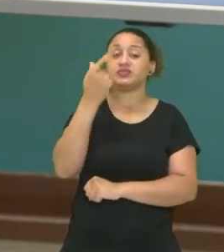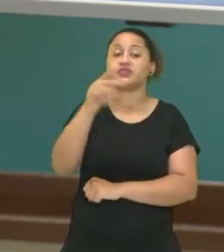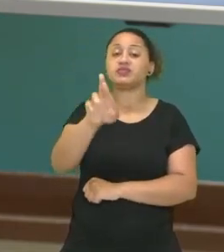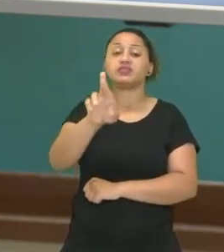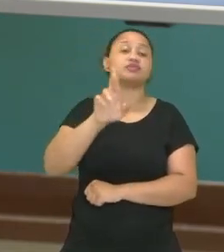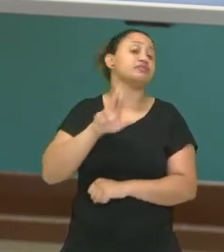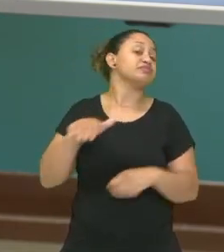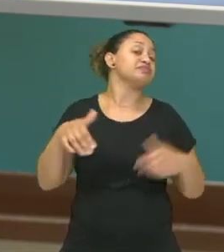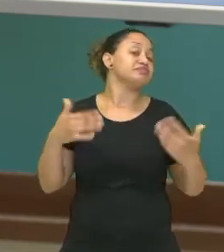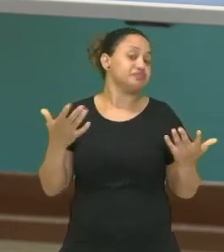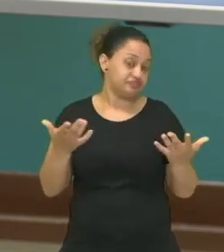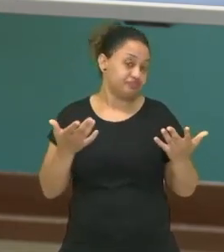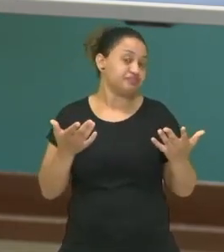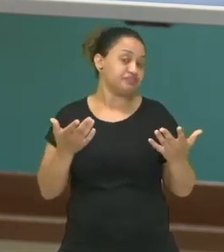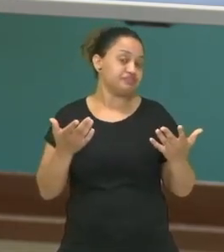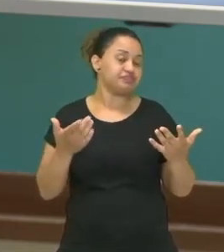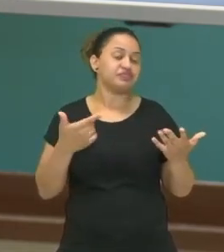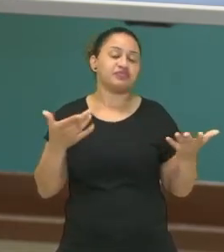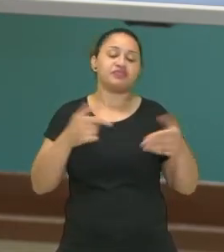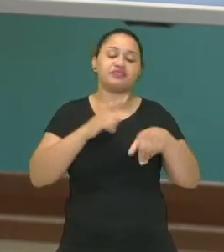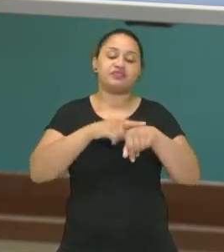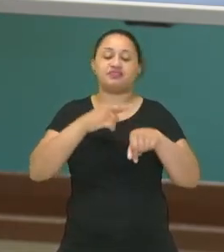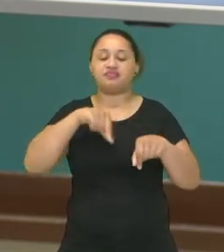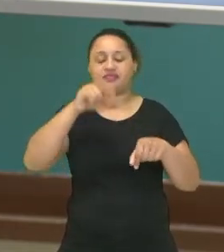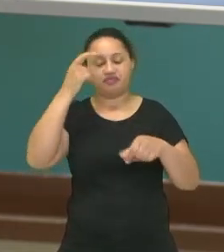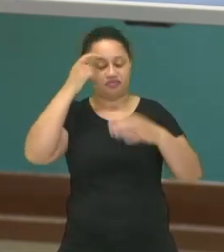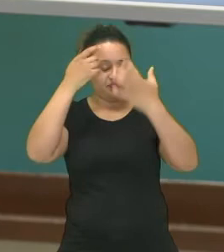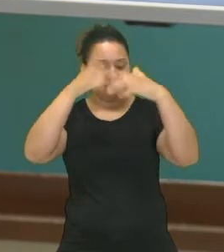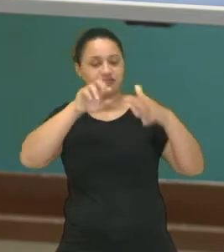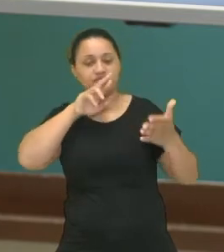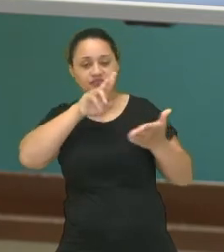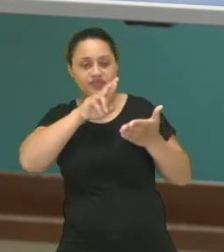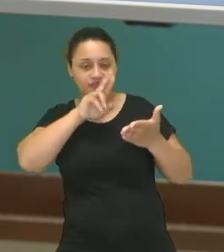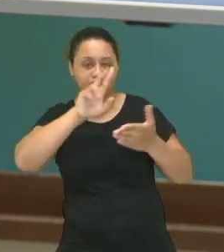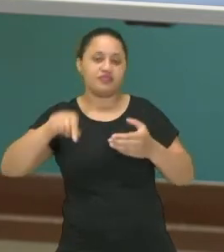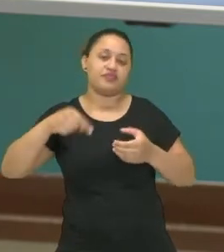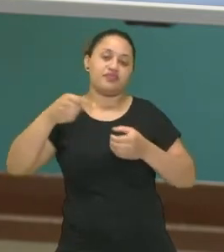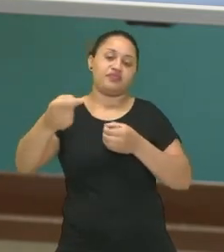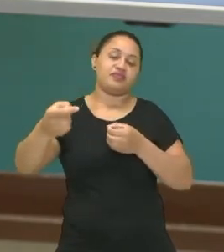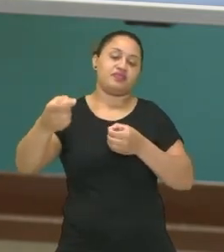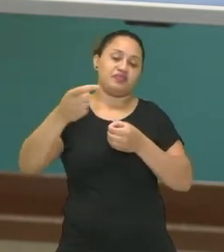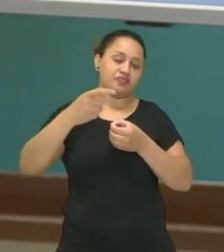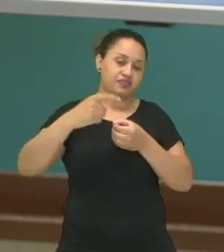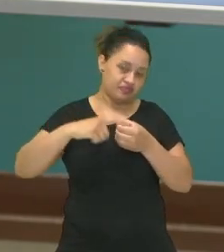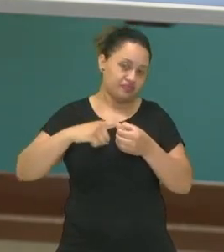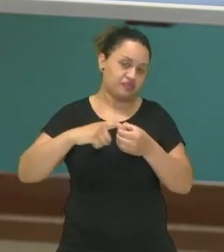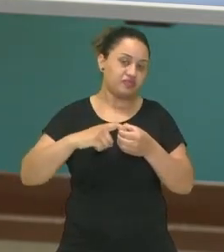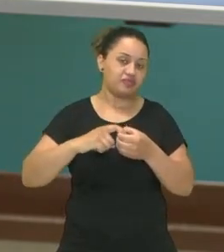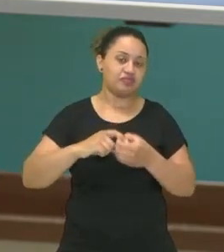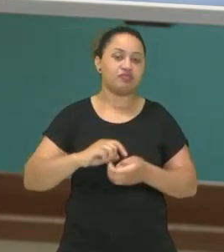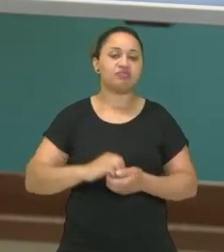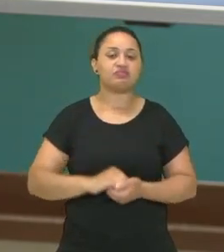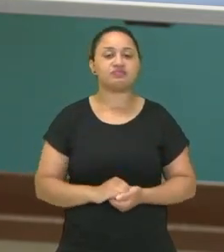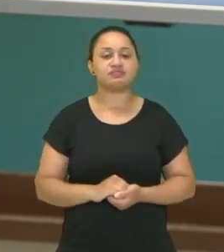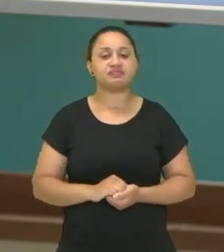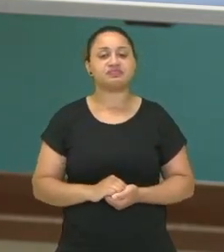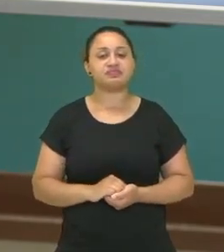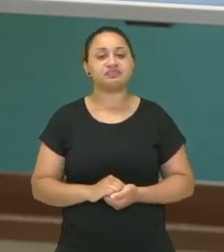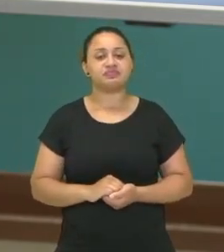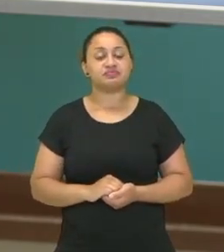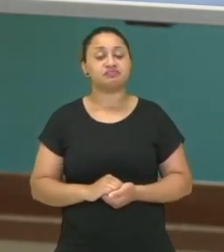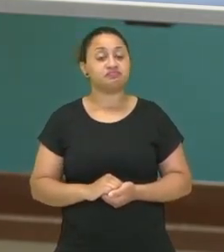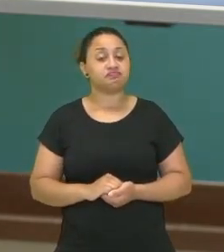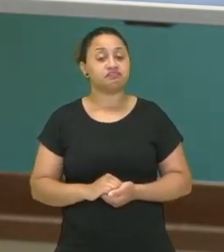sua resposta. A professora vai dar um tempo para que vocês pensem e insiram a sua resposta lá no caderno